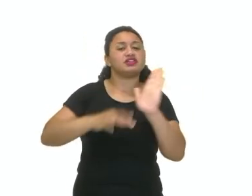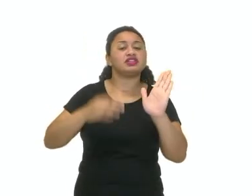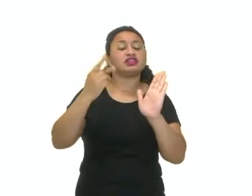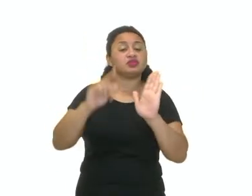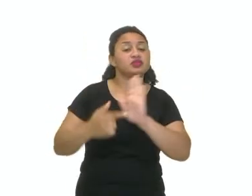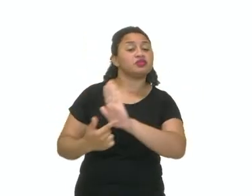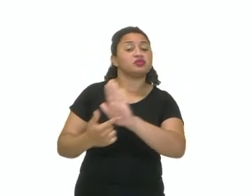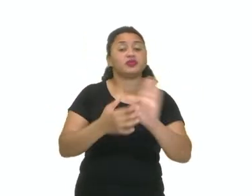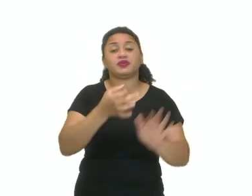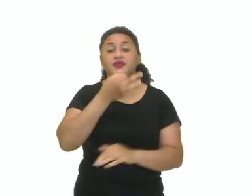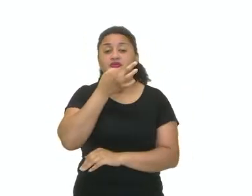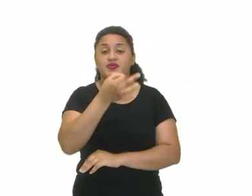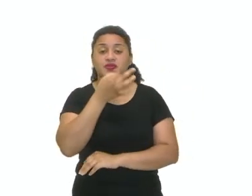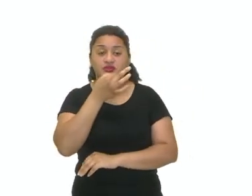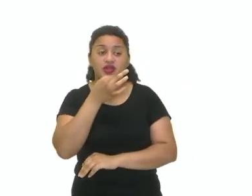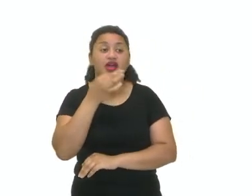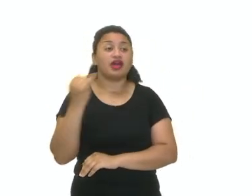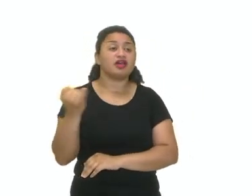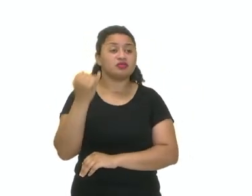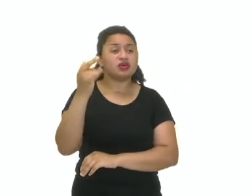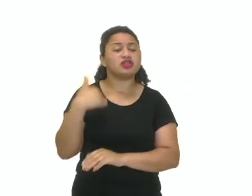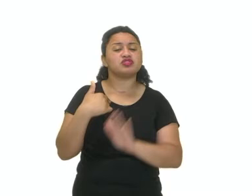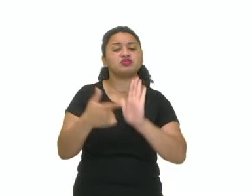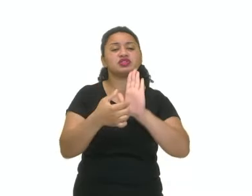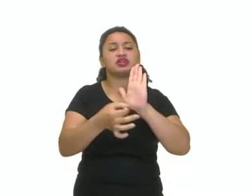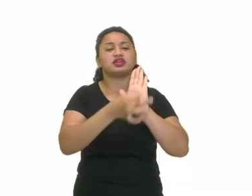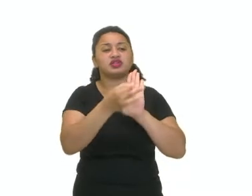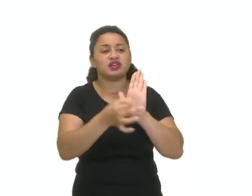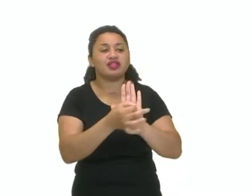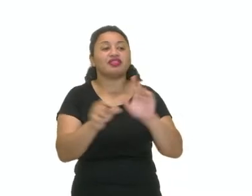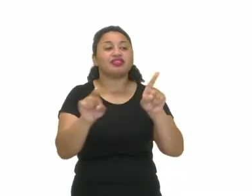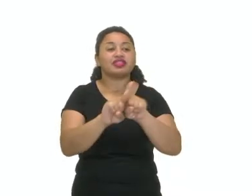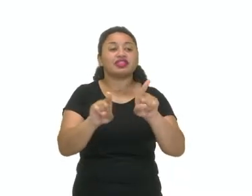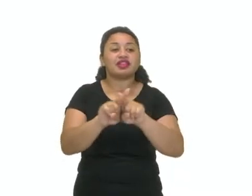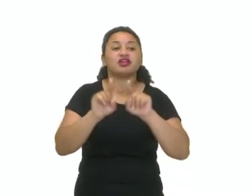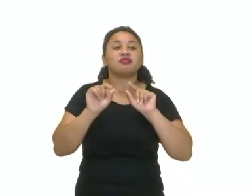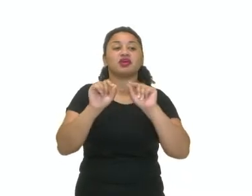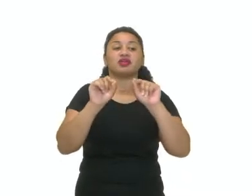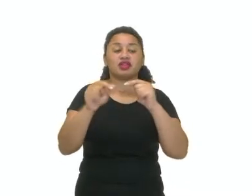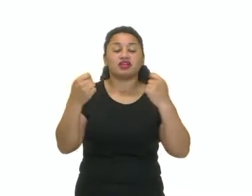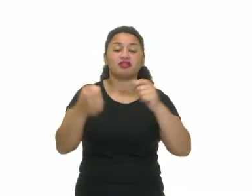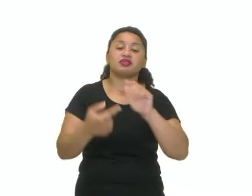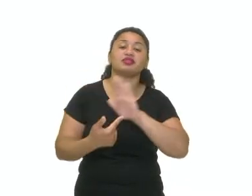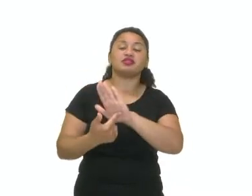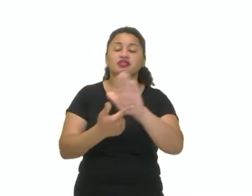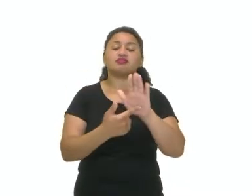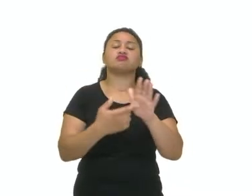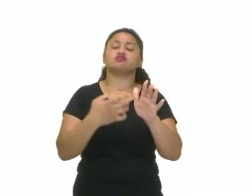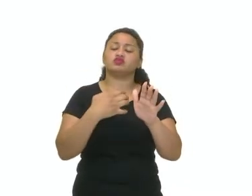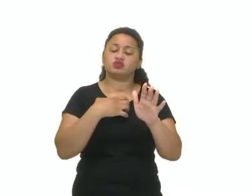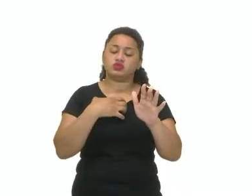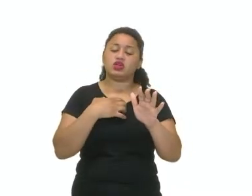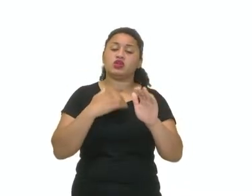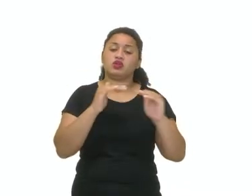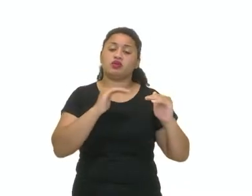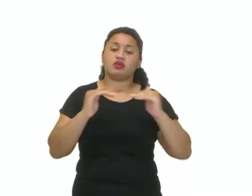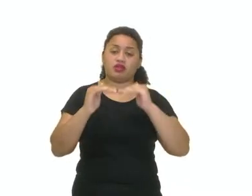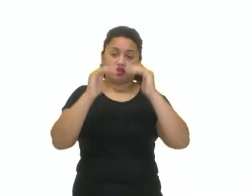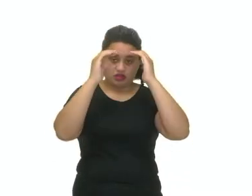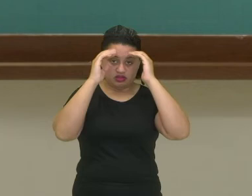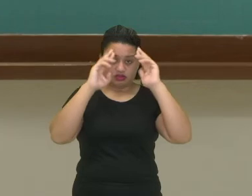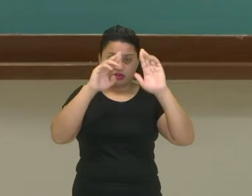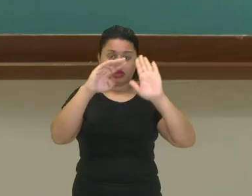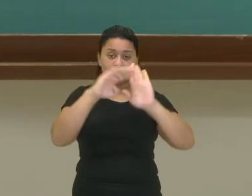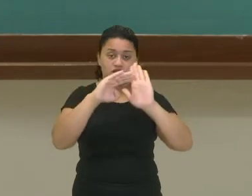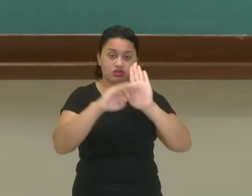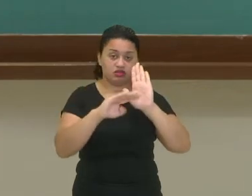sua opinião. Não esqueça de apresentar argumentos. Não esqueça também de que se deve expressar com a educação e na norma padrão da língua